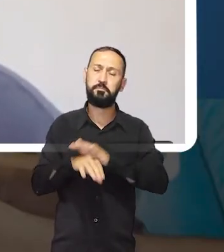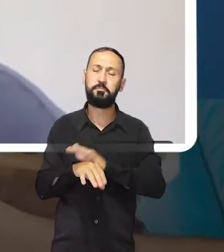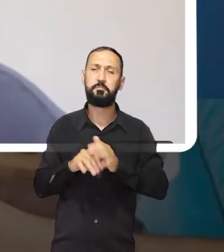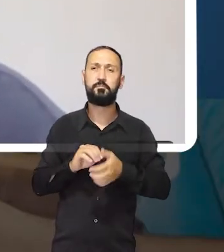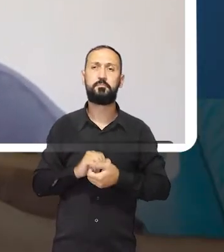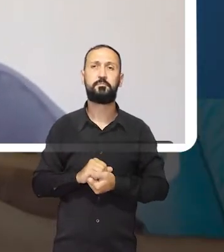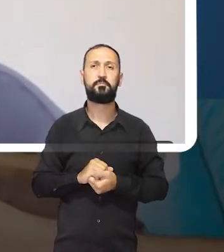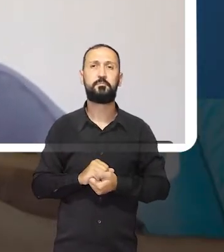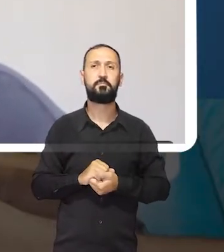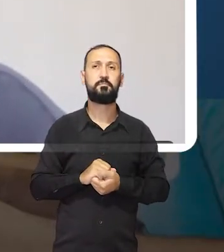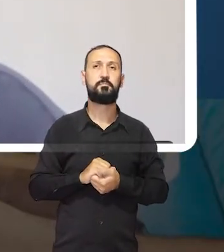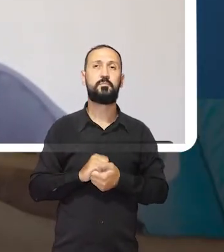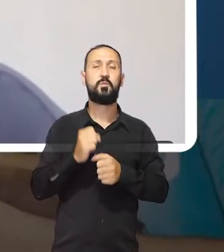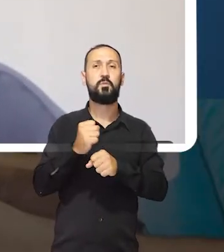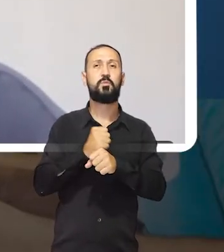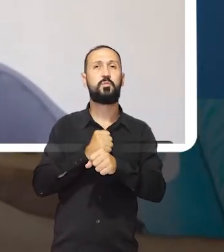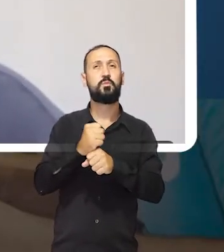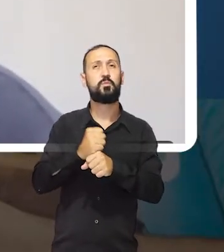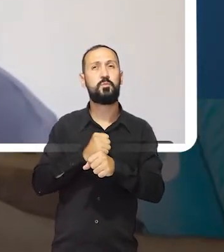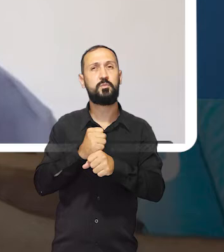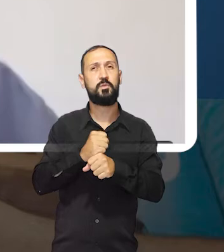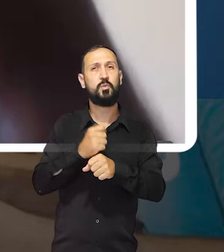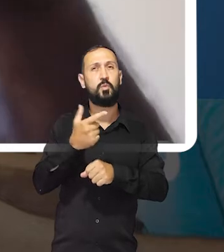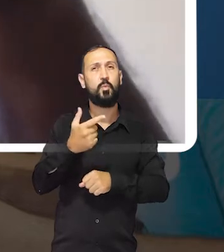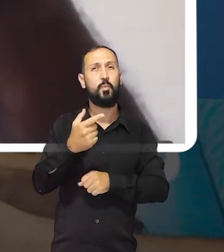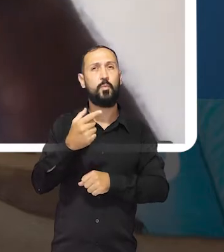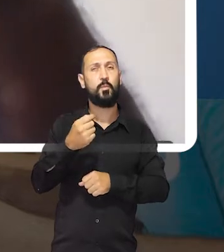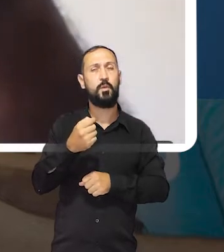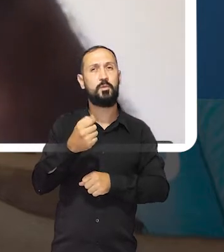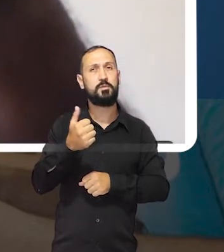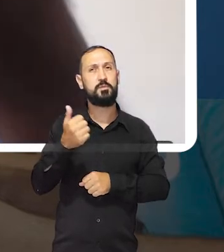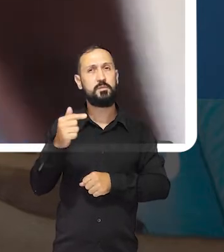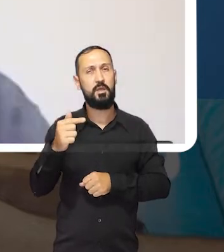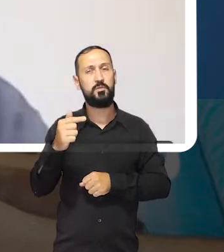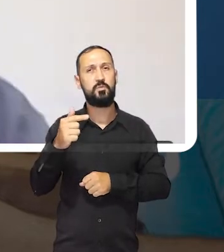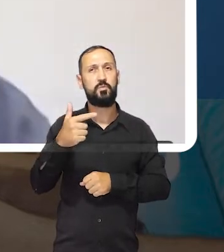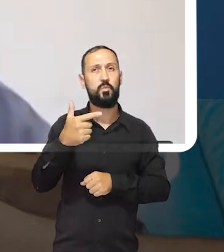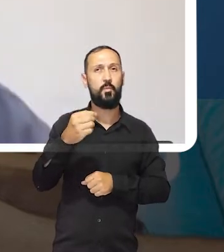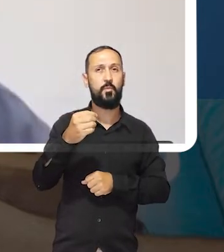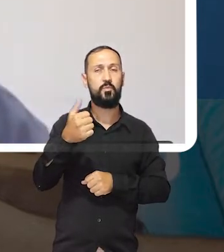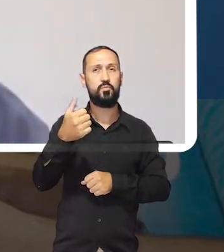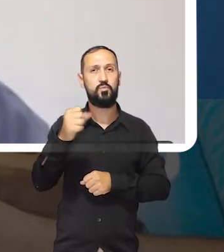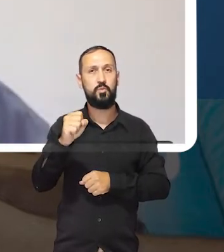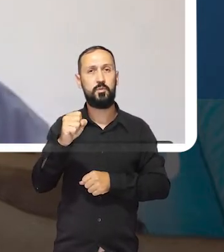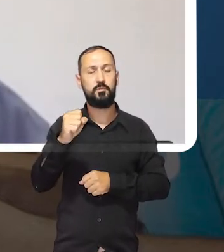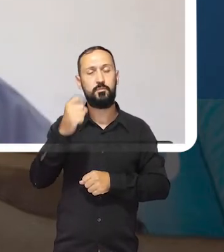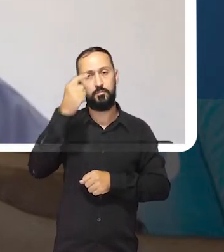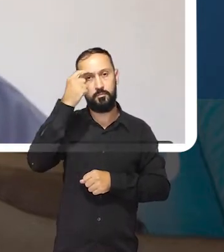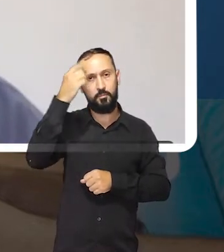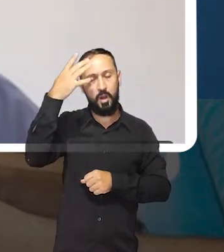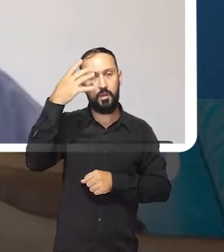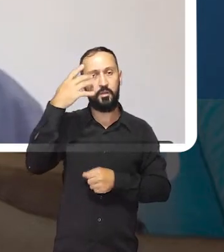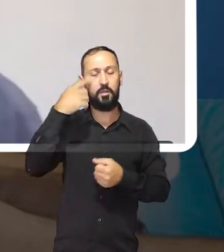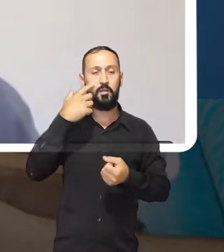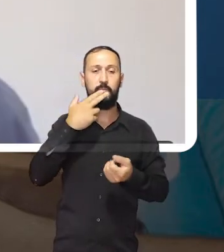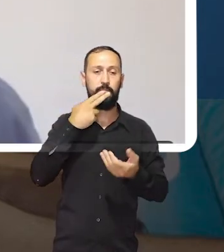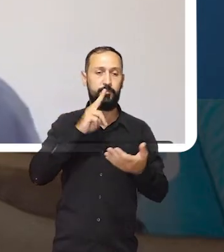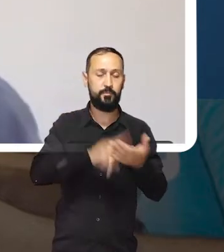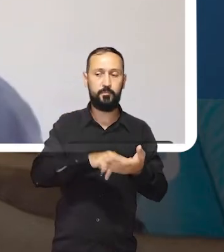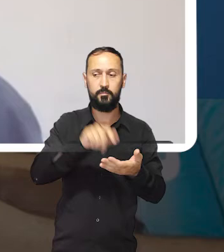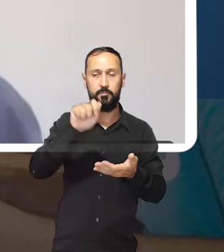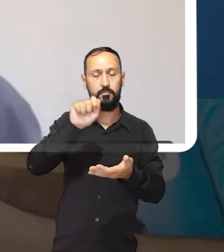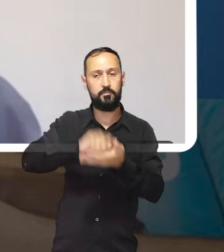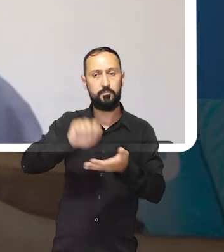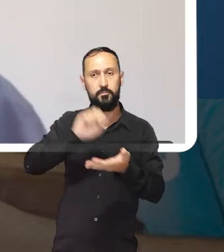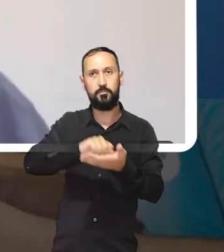Aí, durante o ano de 2017, 2018, surgiu a ideia de